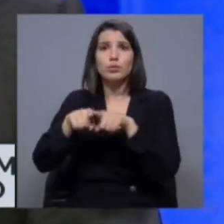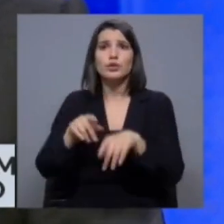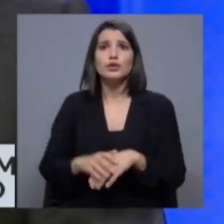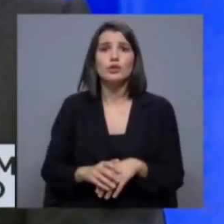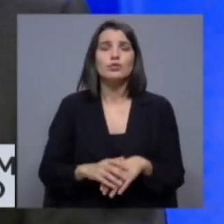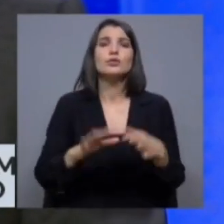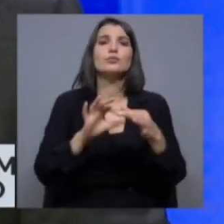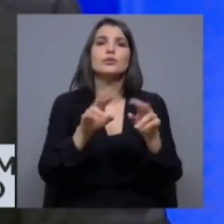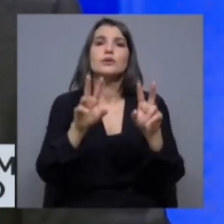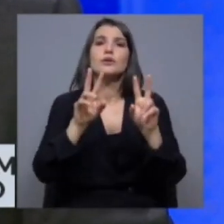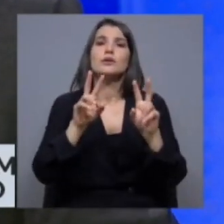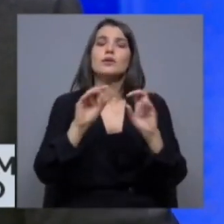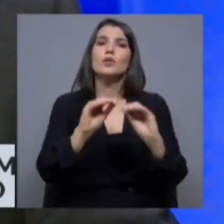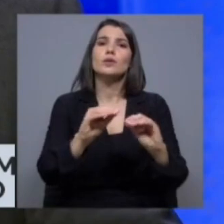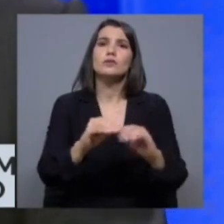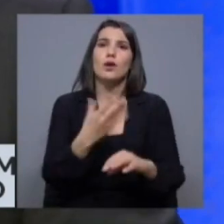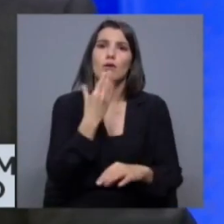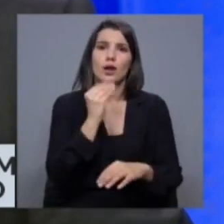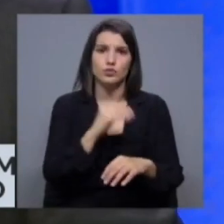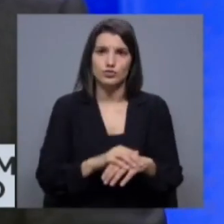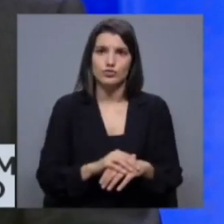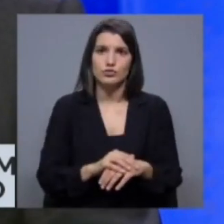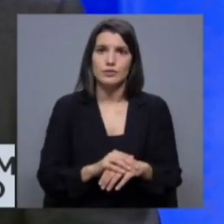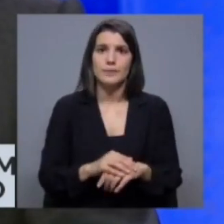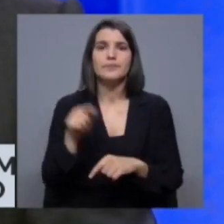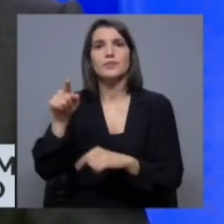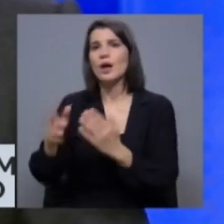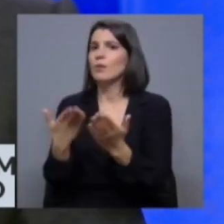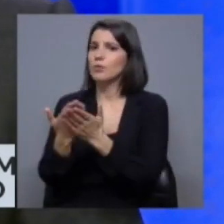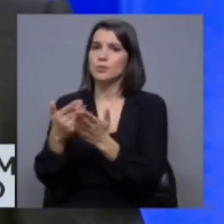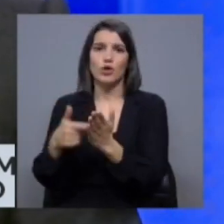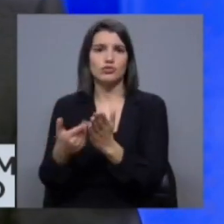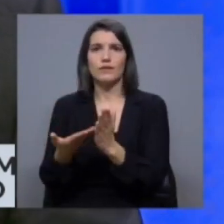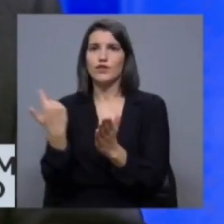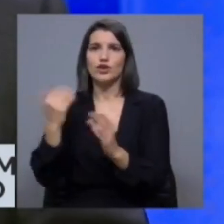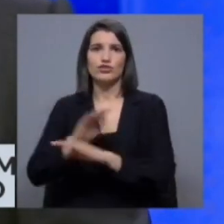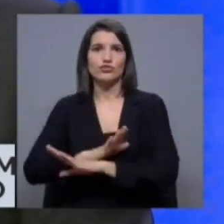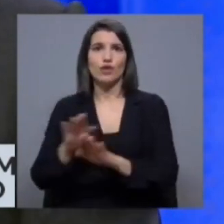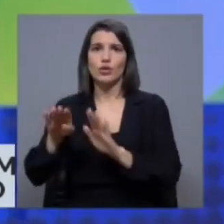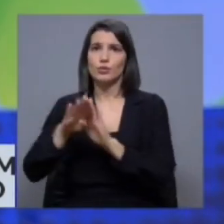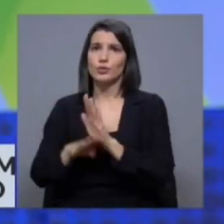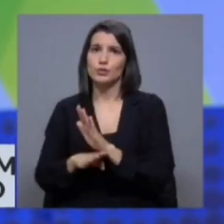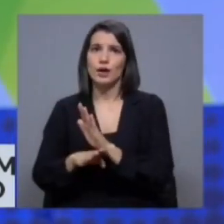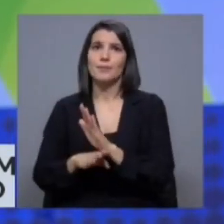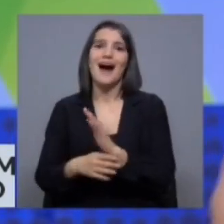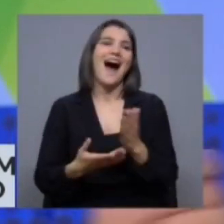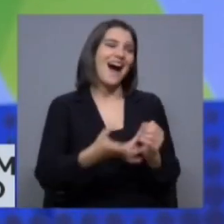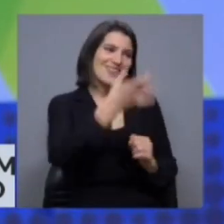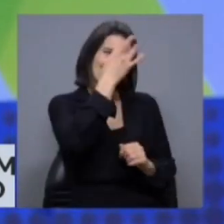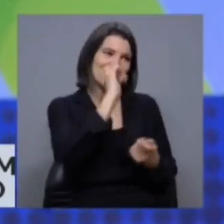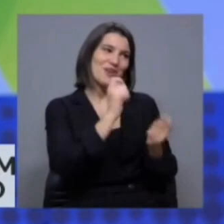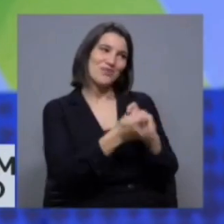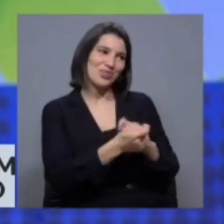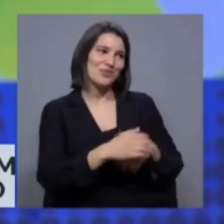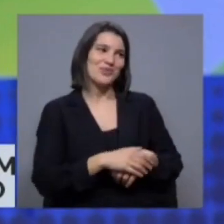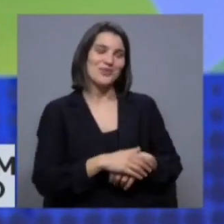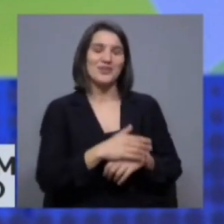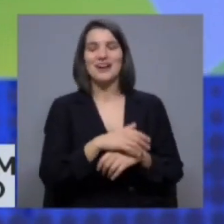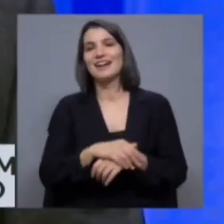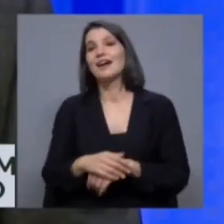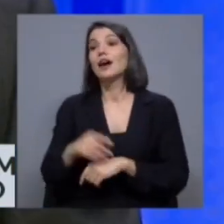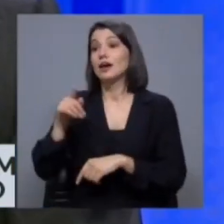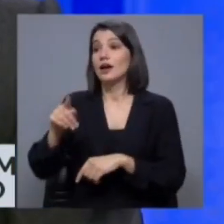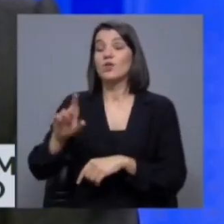cristão da educação e dos alunos é já não está essa resposta nosso novo programa eleitoral que mudou o que eu queria eu queria acrescentar algo